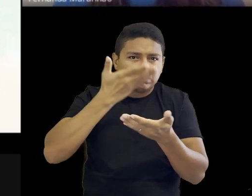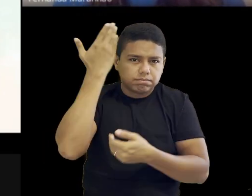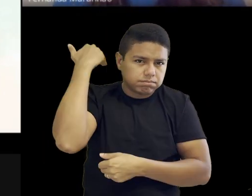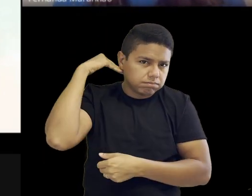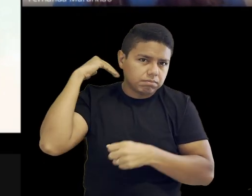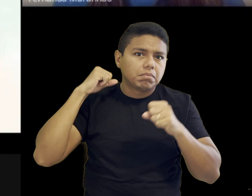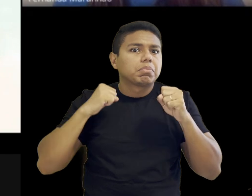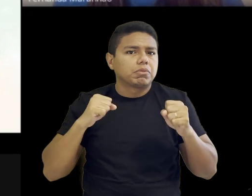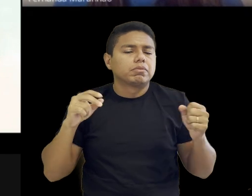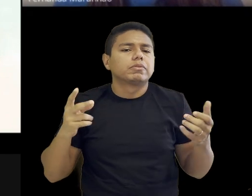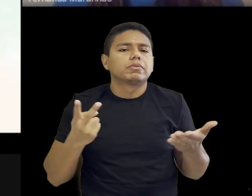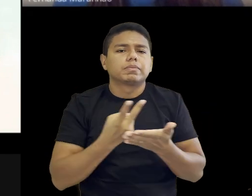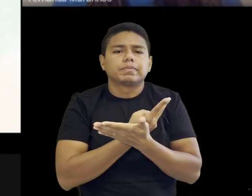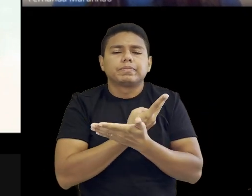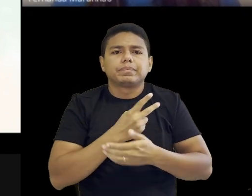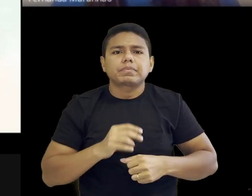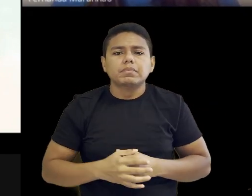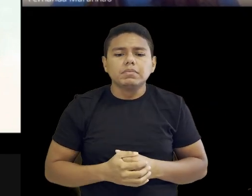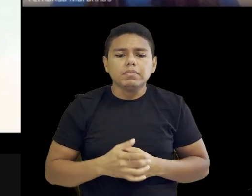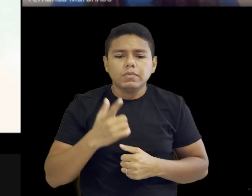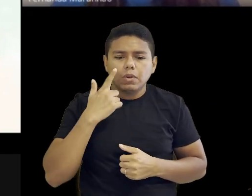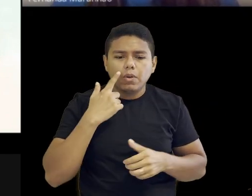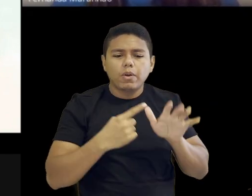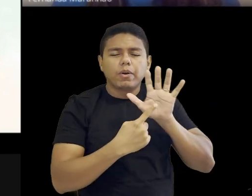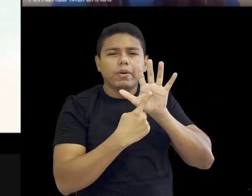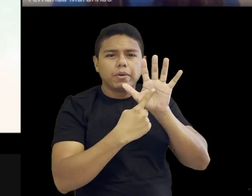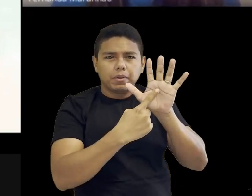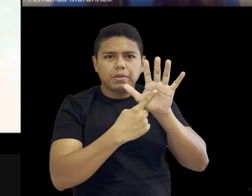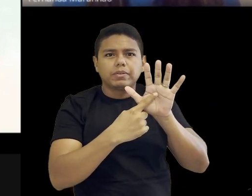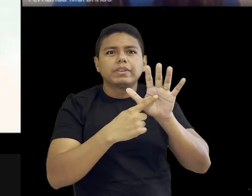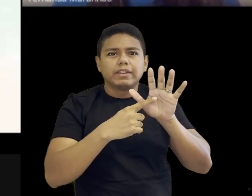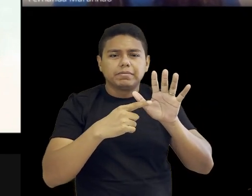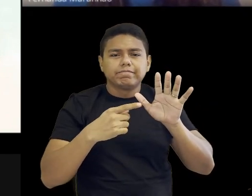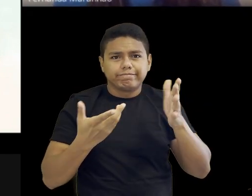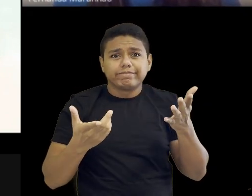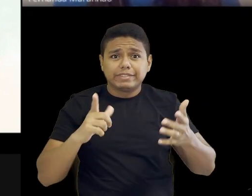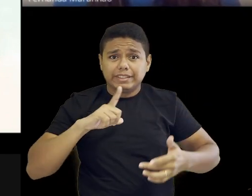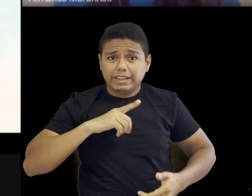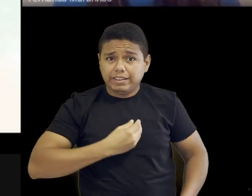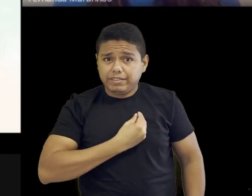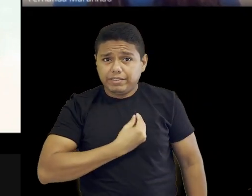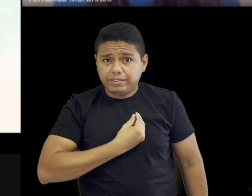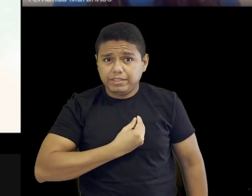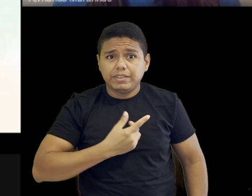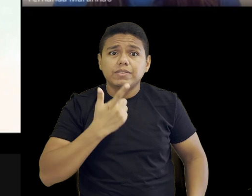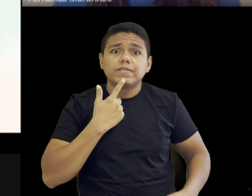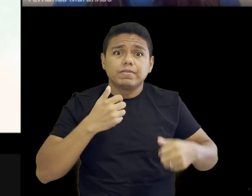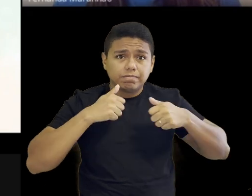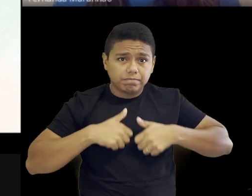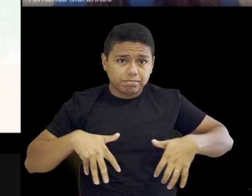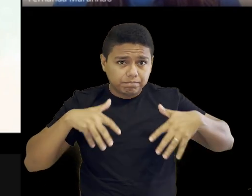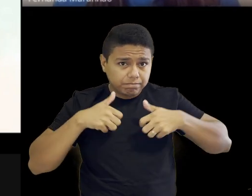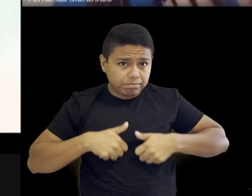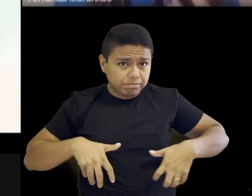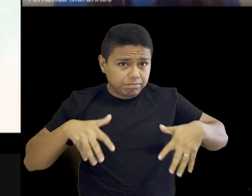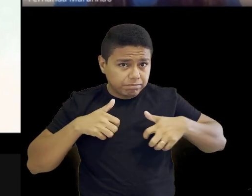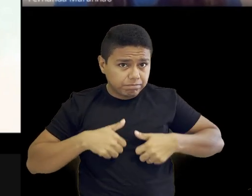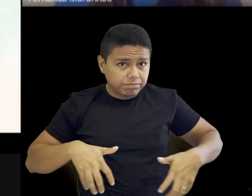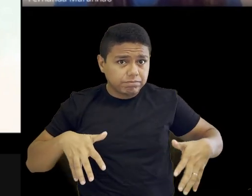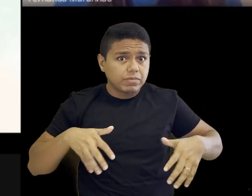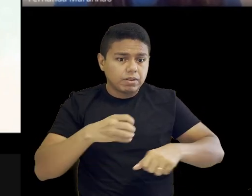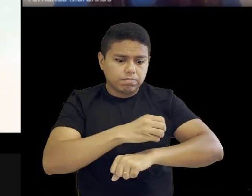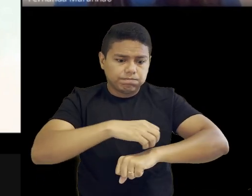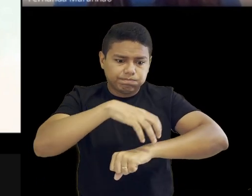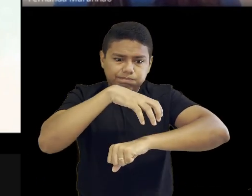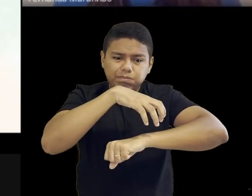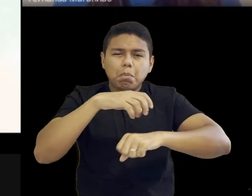aqui evidências que mostram que tipo de prognóstico nós podemos esperar diante da presença de um paciente com